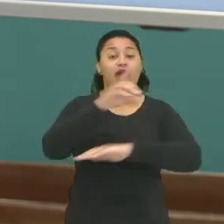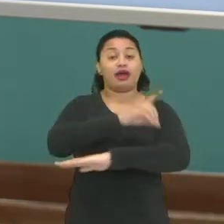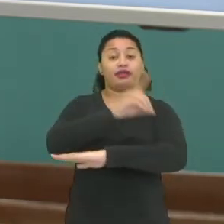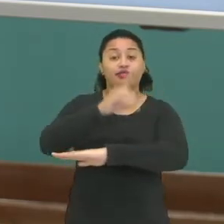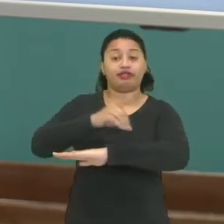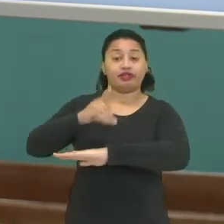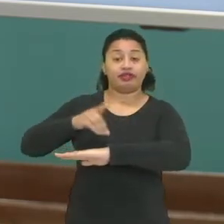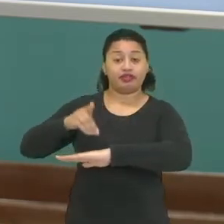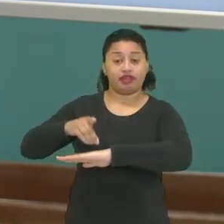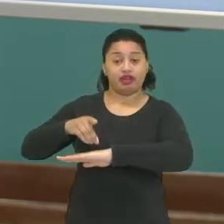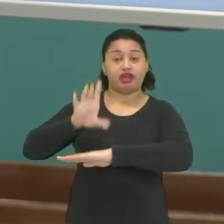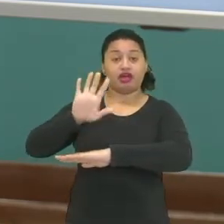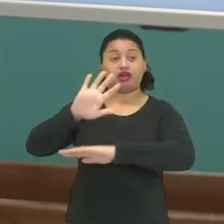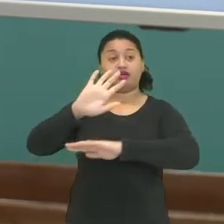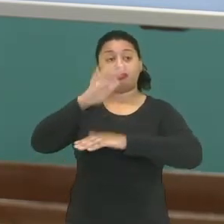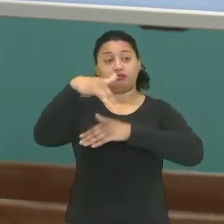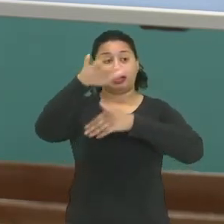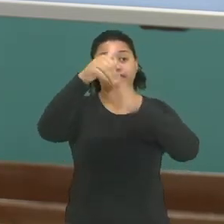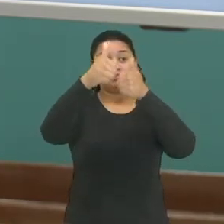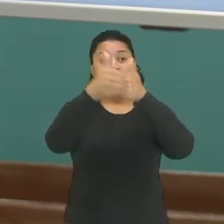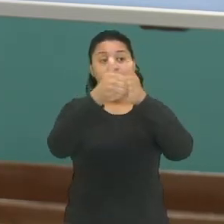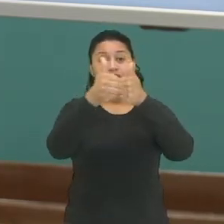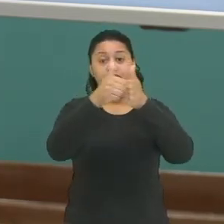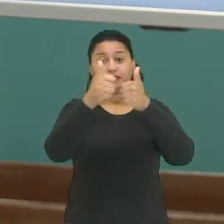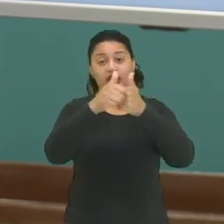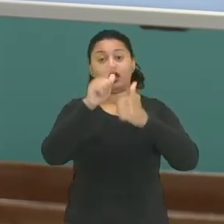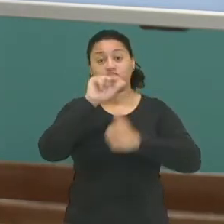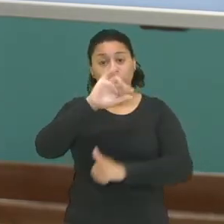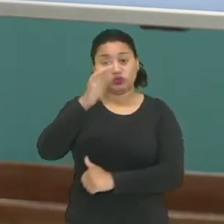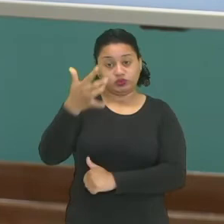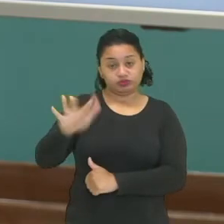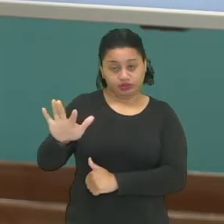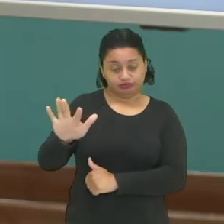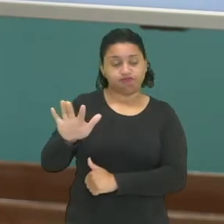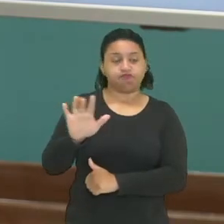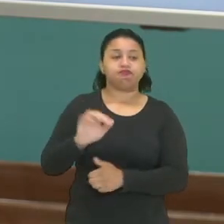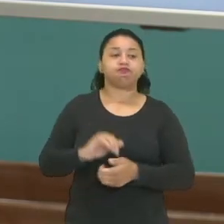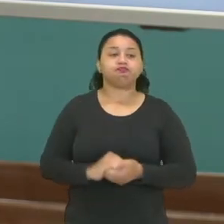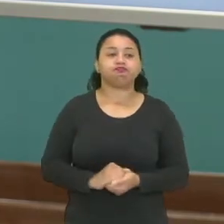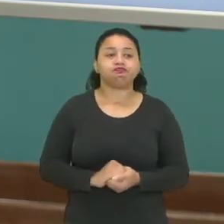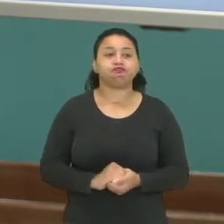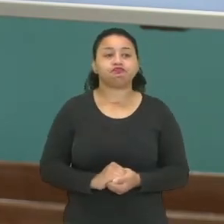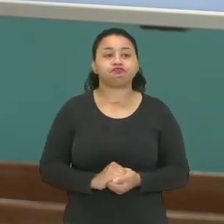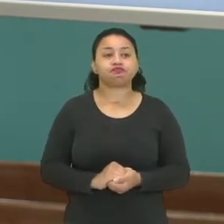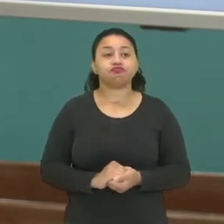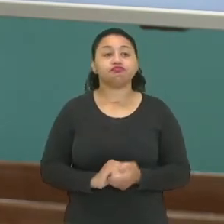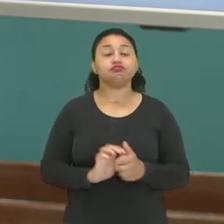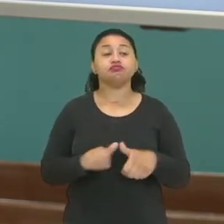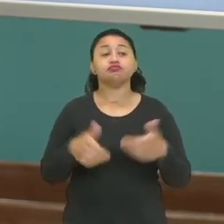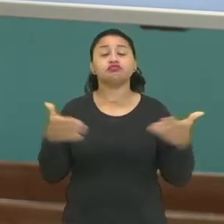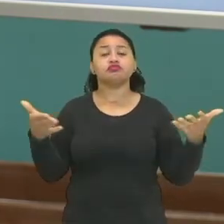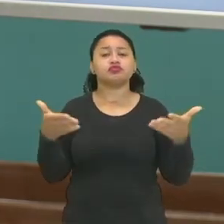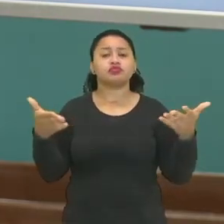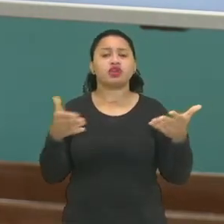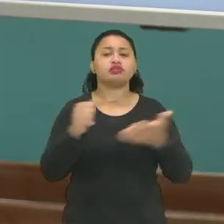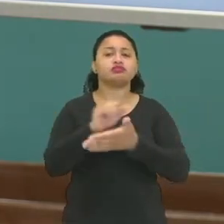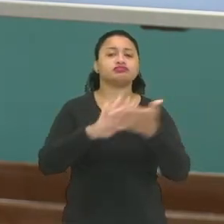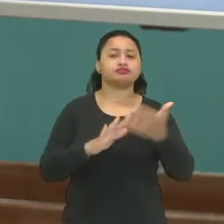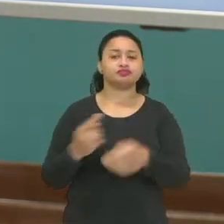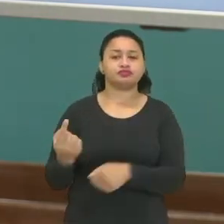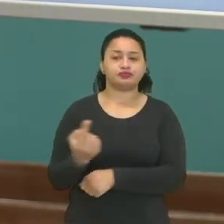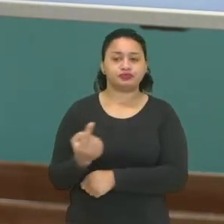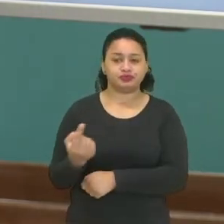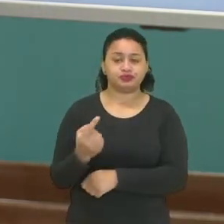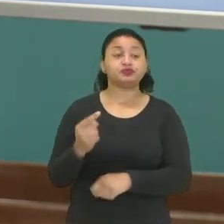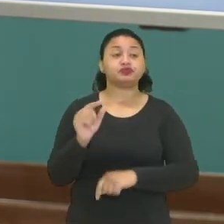próximo ao mar Mediterrâneo, tá bom? Principalmente. Muito bem, então vamos para a nossa primeira atividade